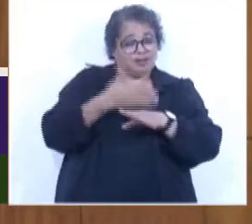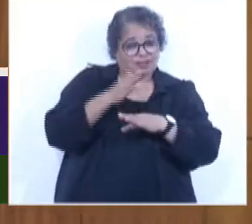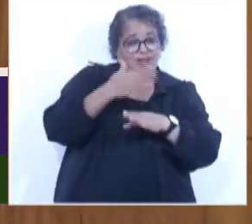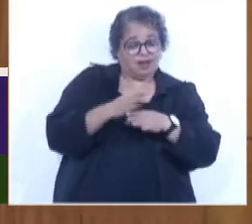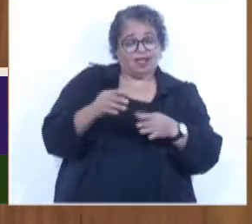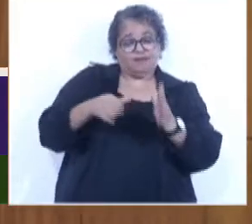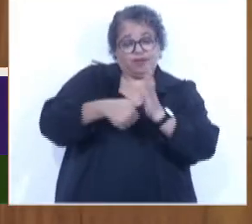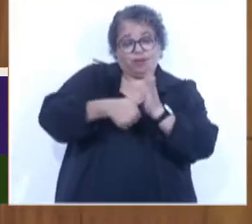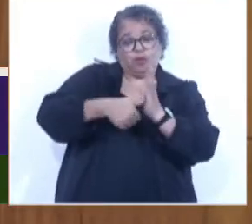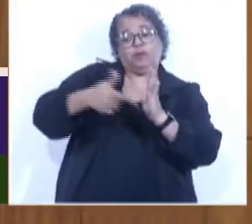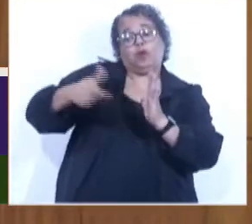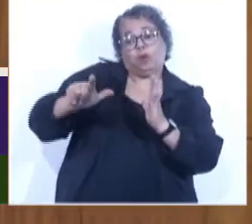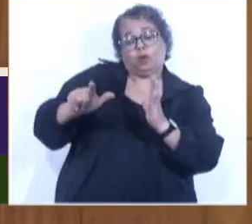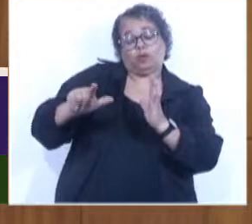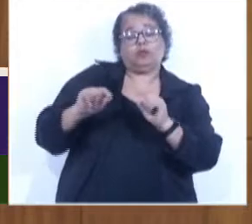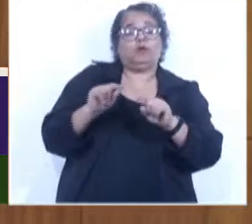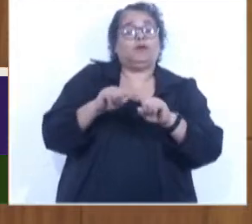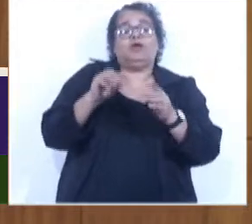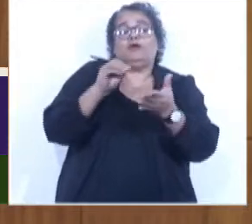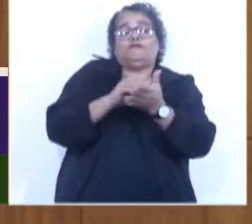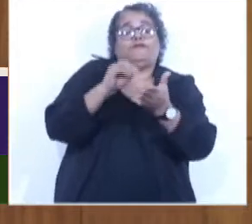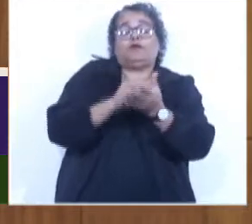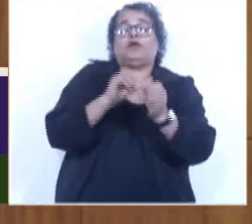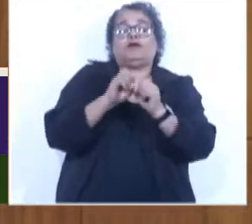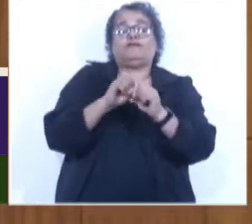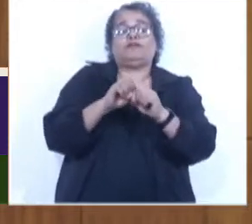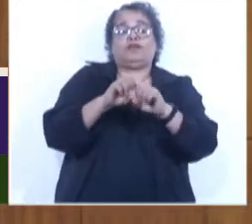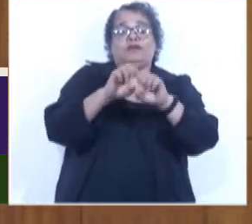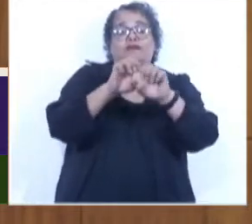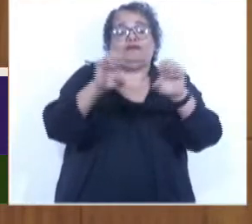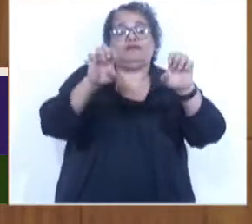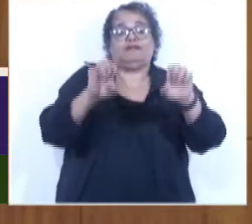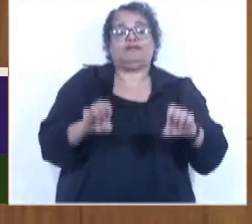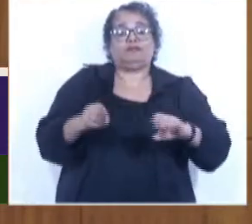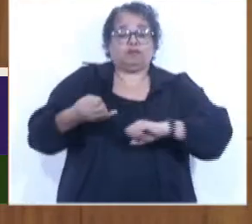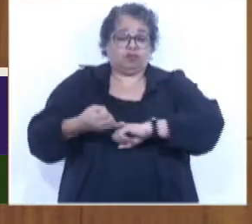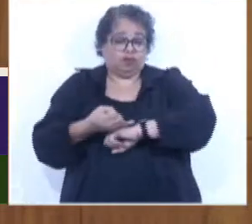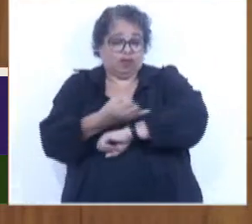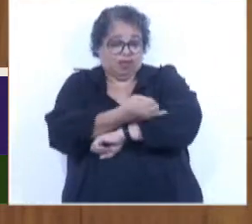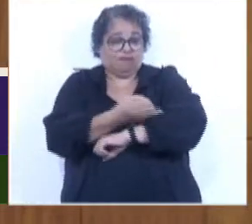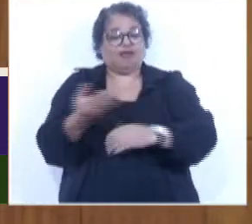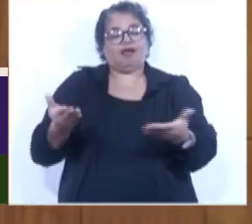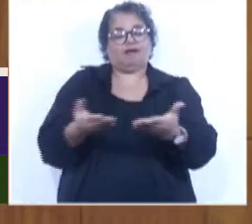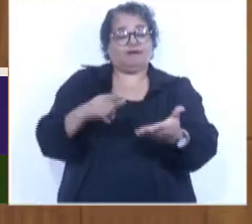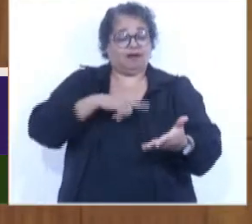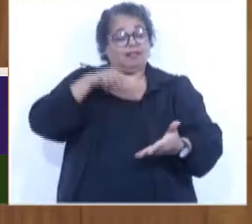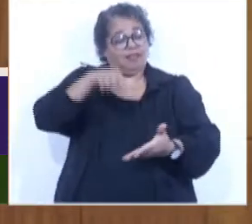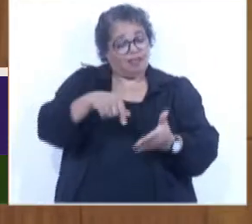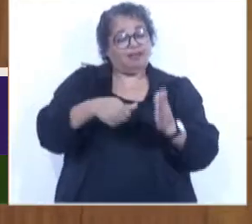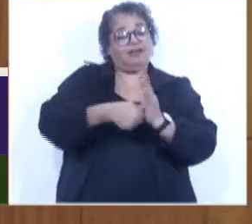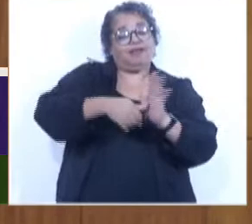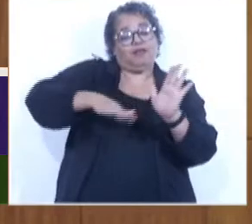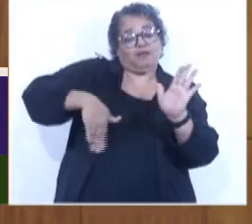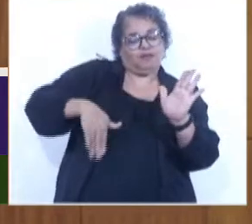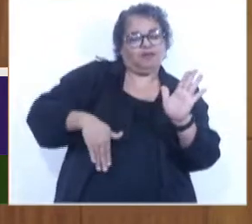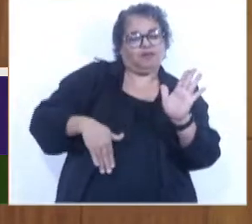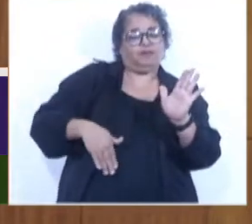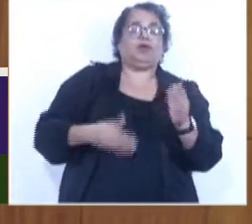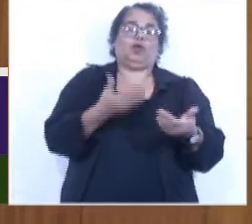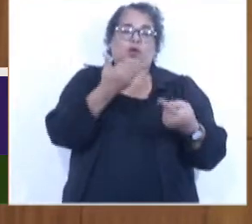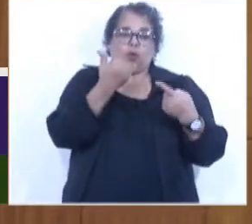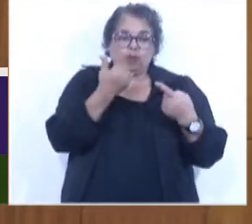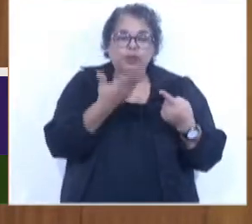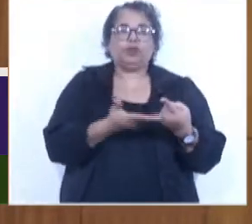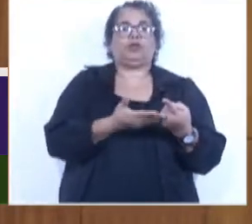e não tinha nunca a estrutura que hoje eu consigo dar por um atleta meu aqui no Praia Clube desde a alimentação